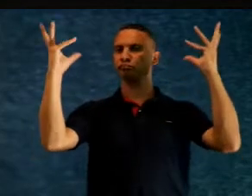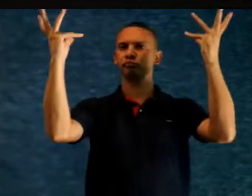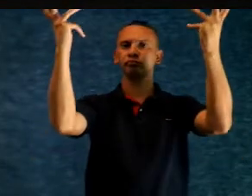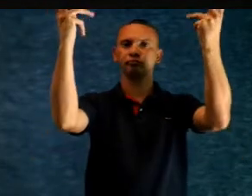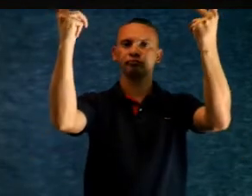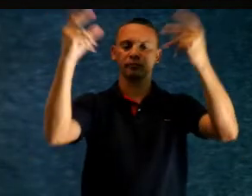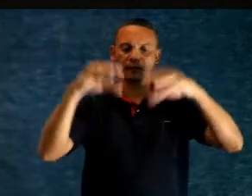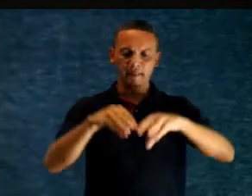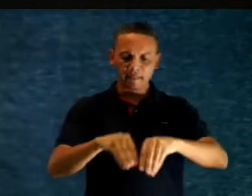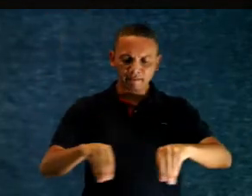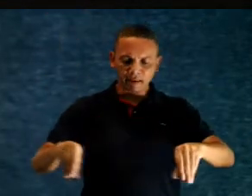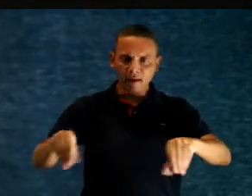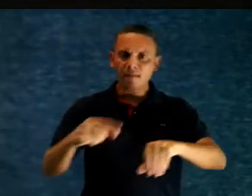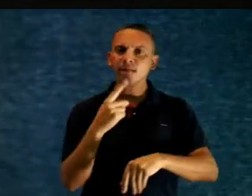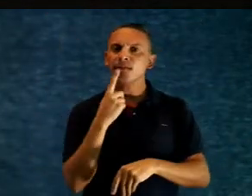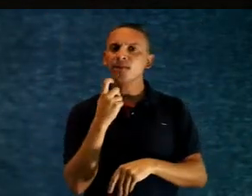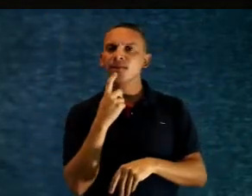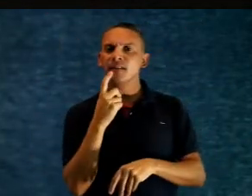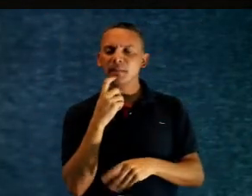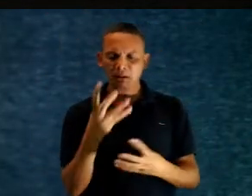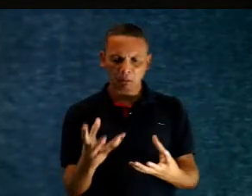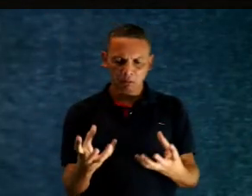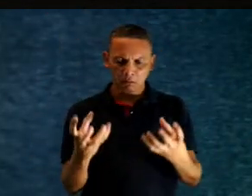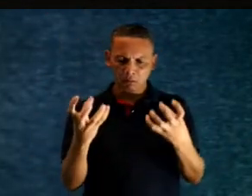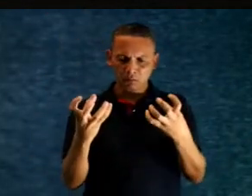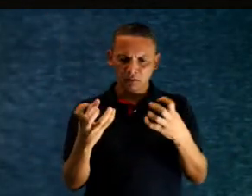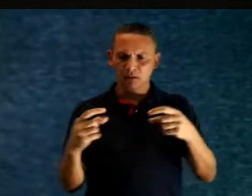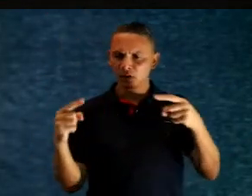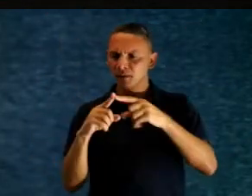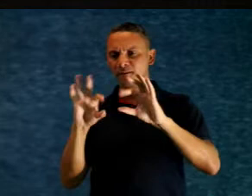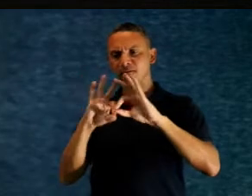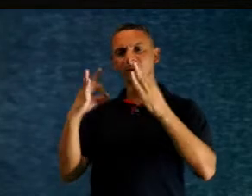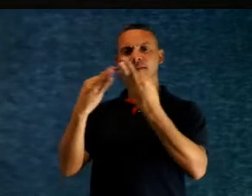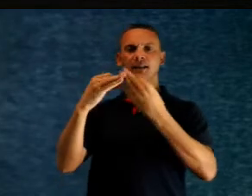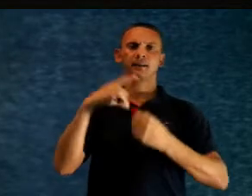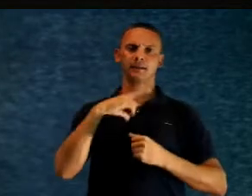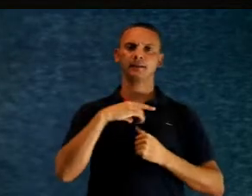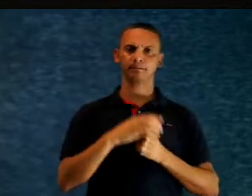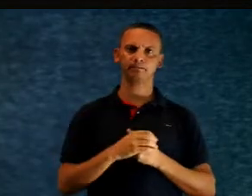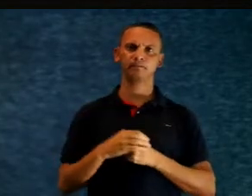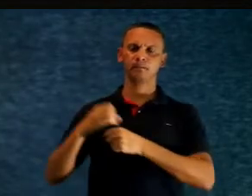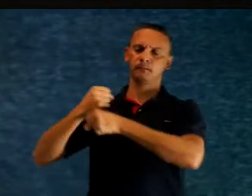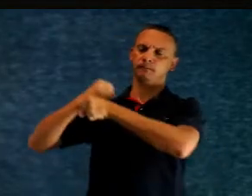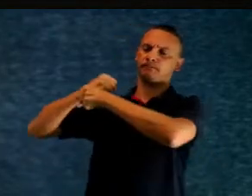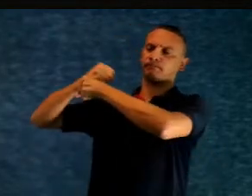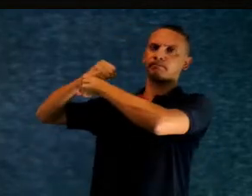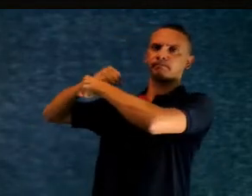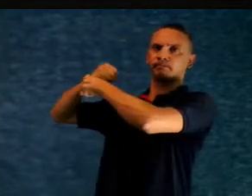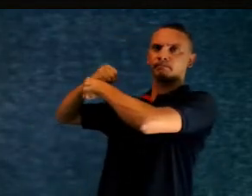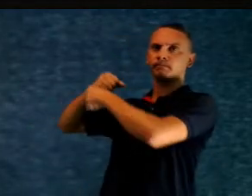Enrola-se o barro espesso, entre os dedos aquilo vai escorrendo, muito fofo, Depois dá-se o formato que se